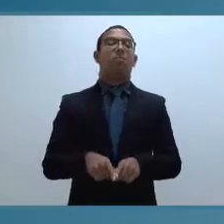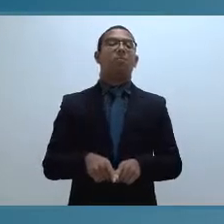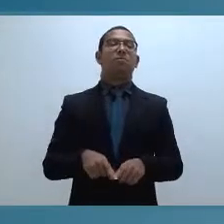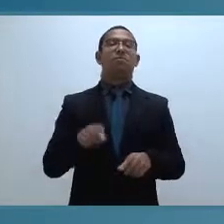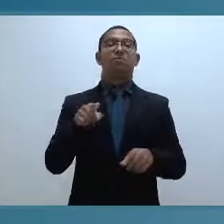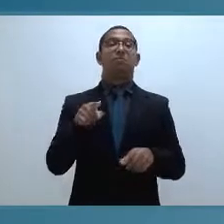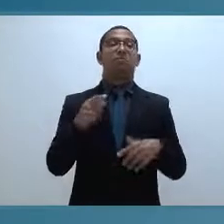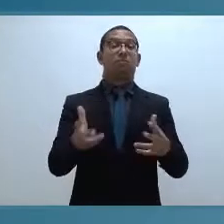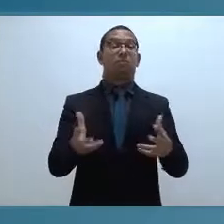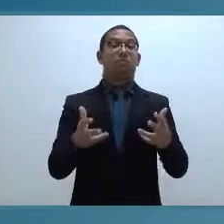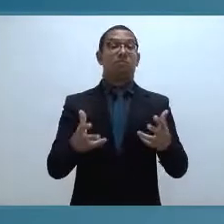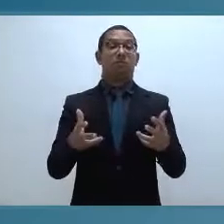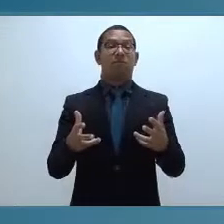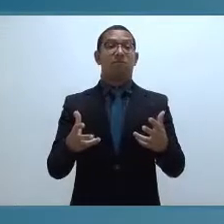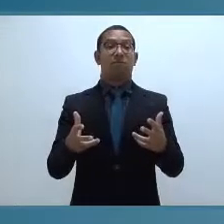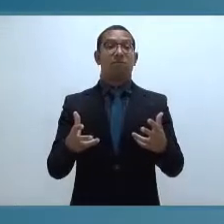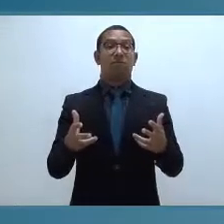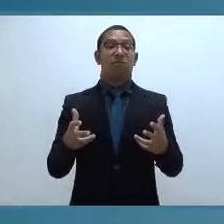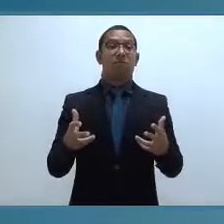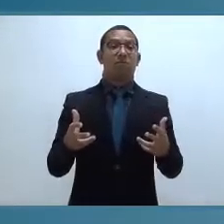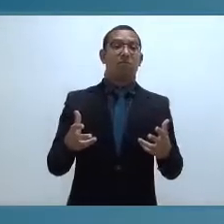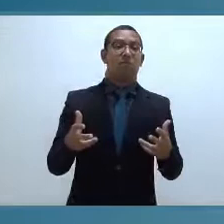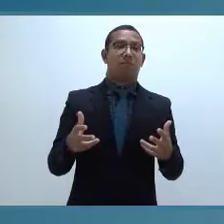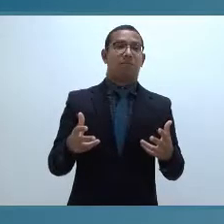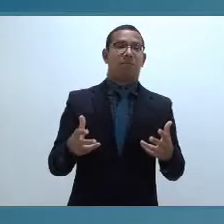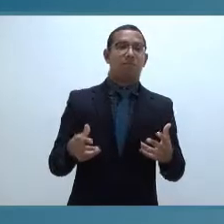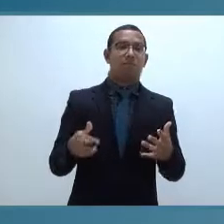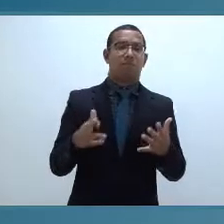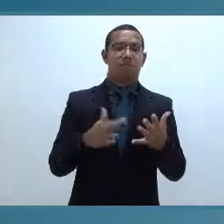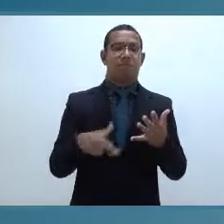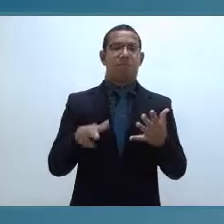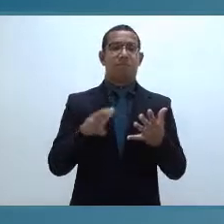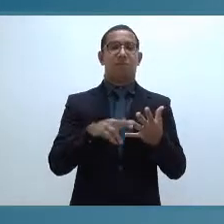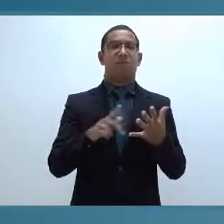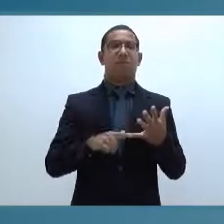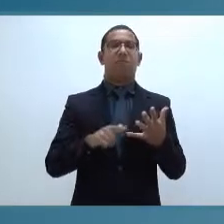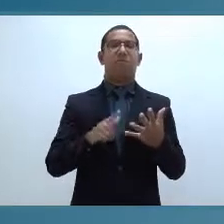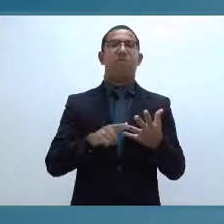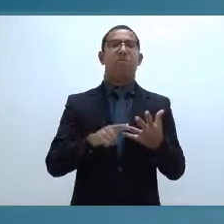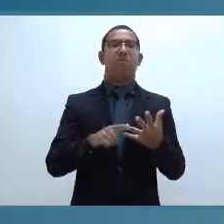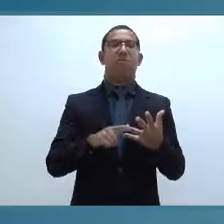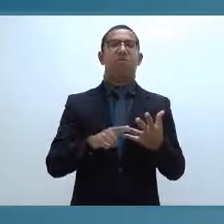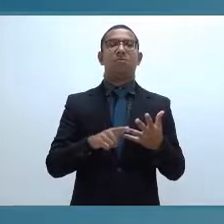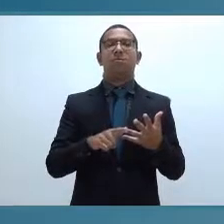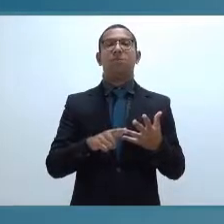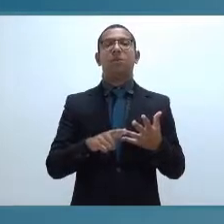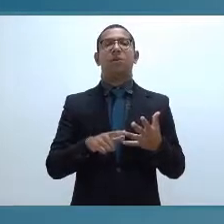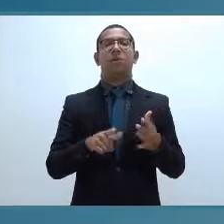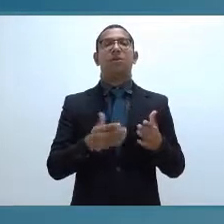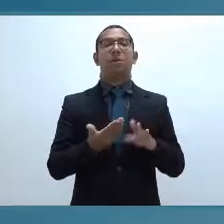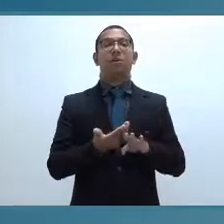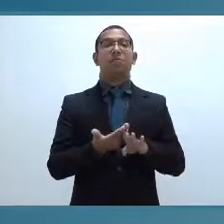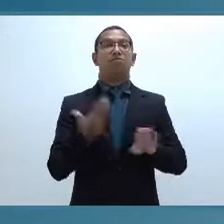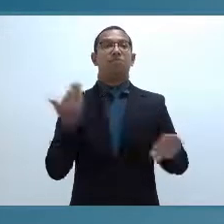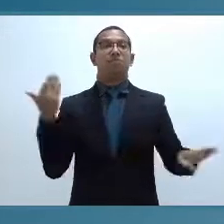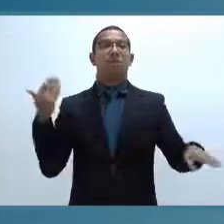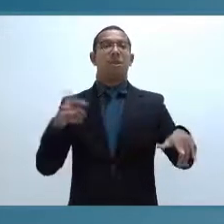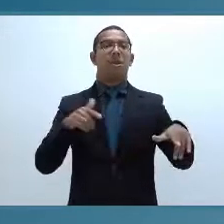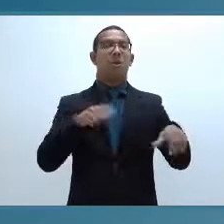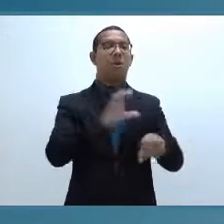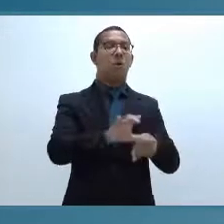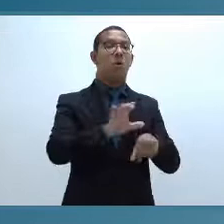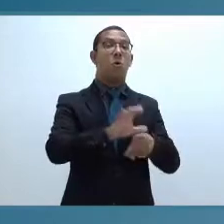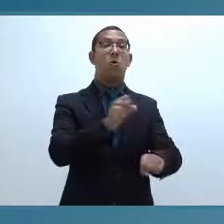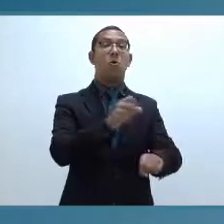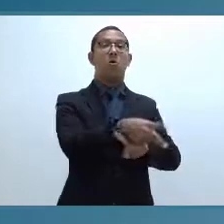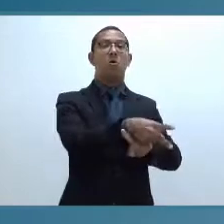número de magistrados em atividade em primeira e segunda instância que se encontram afastados para frequentar cursos,